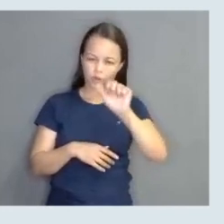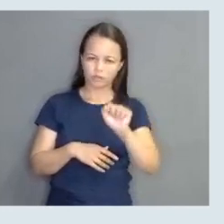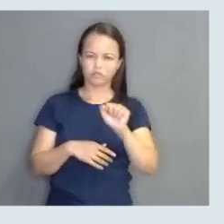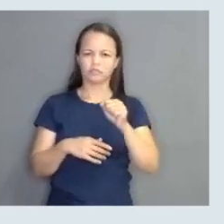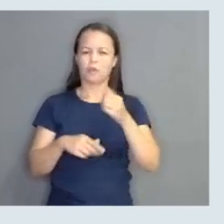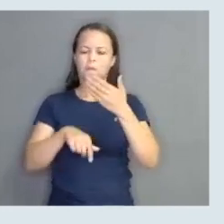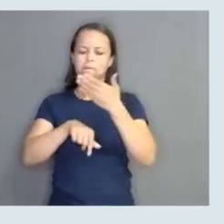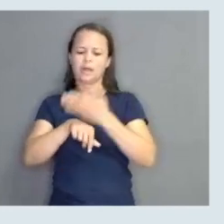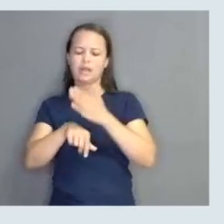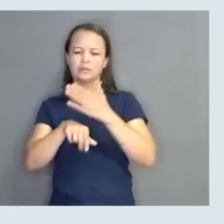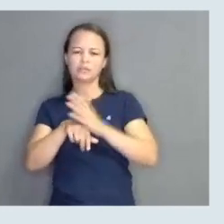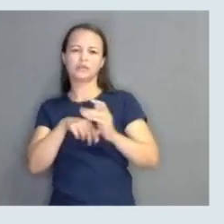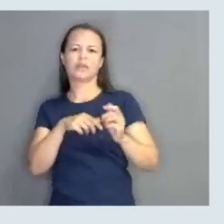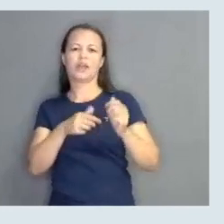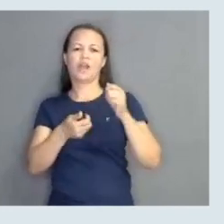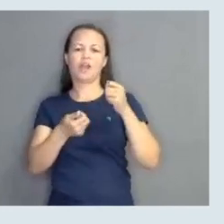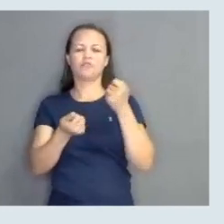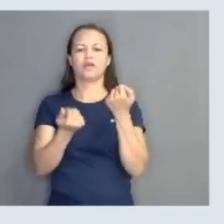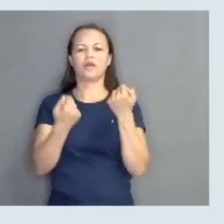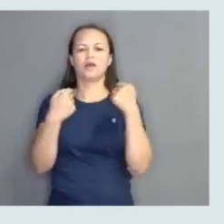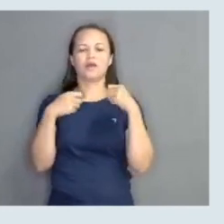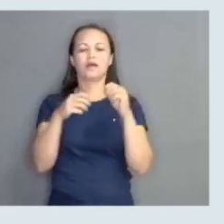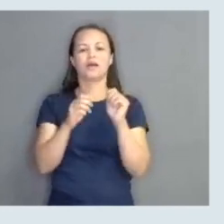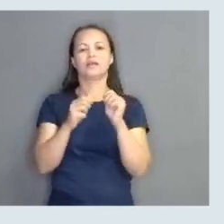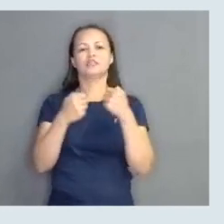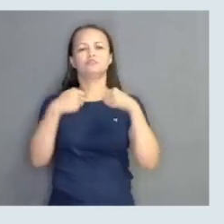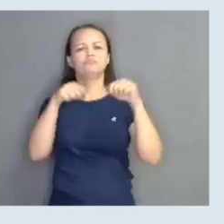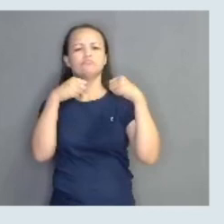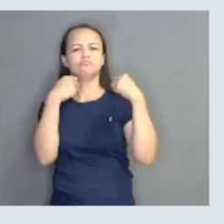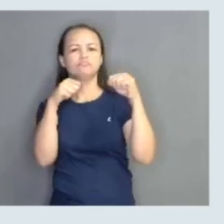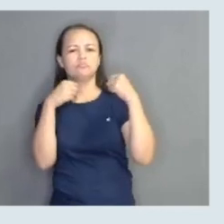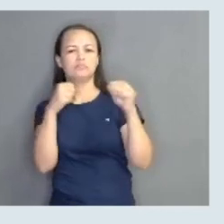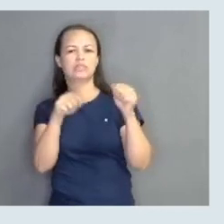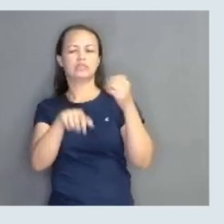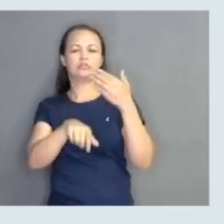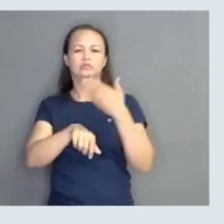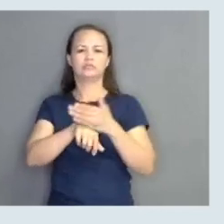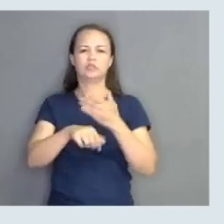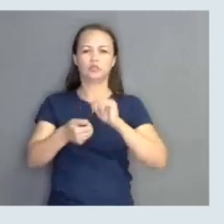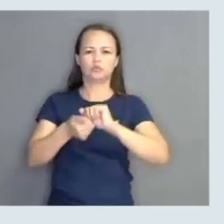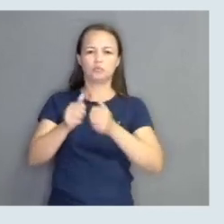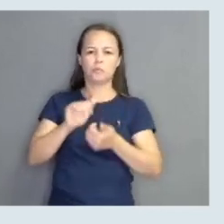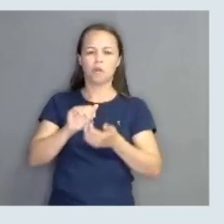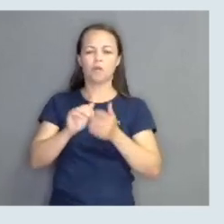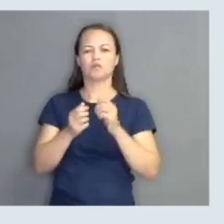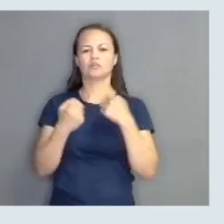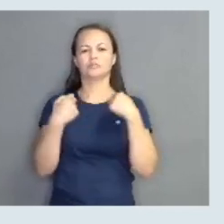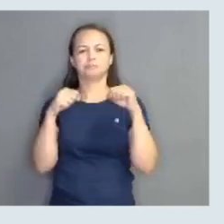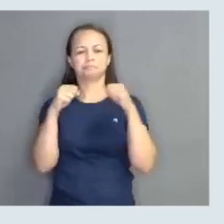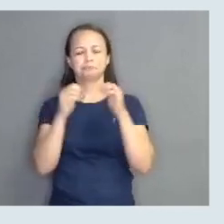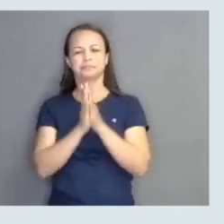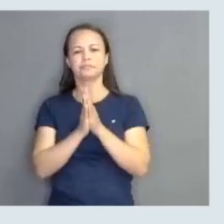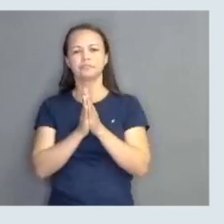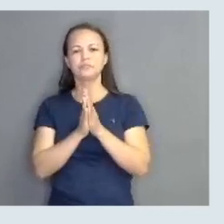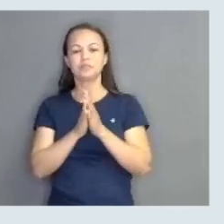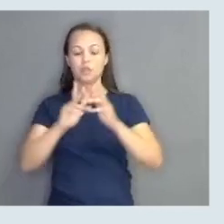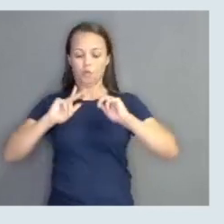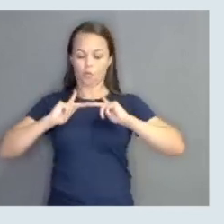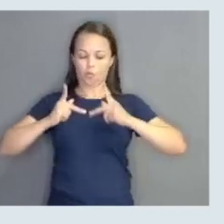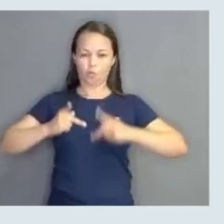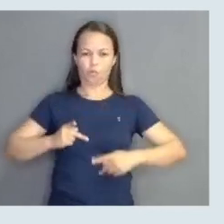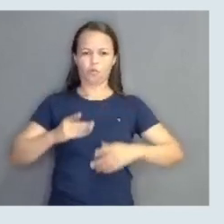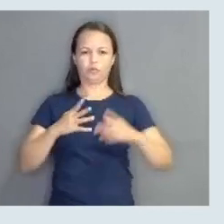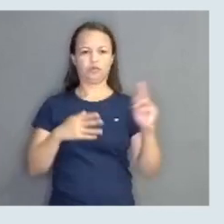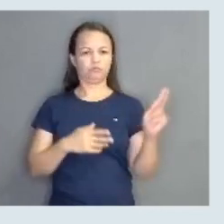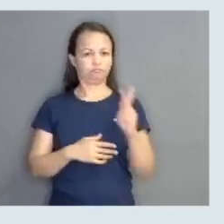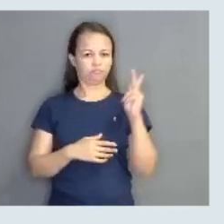Praticava esporte, valorizava o desenvolvimento do corpo humano, valorizava as